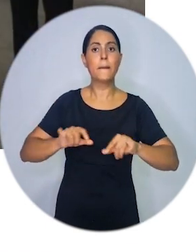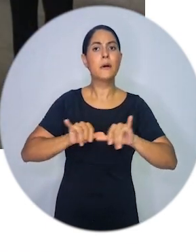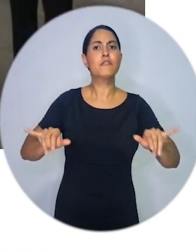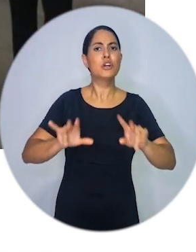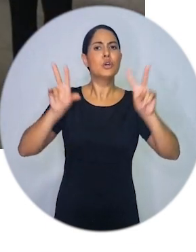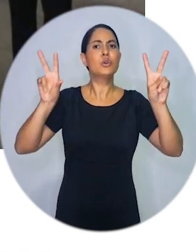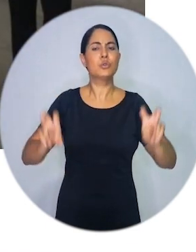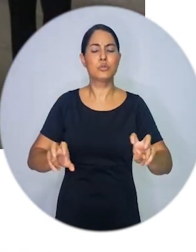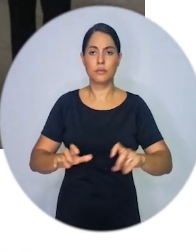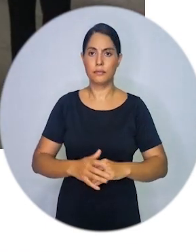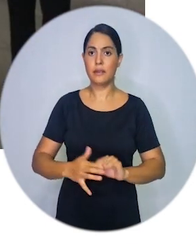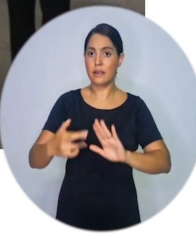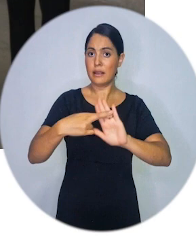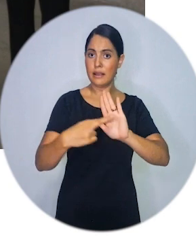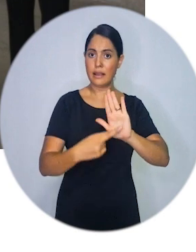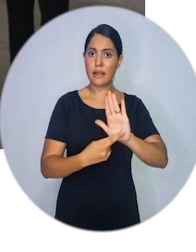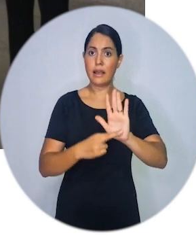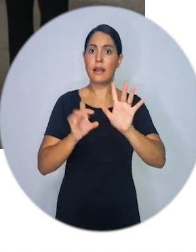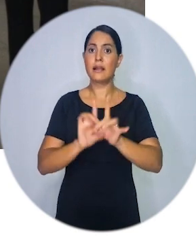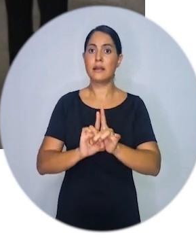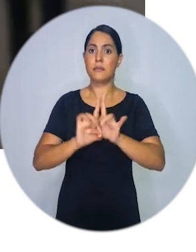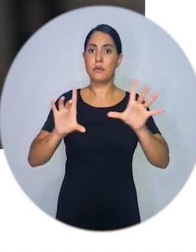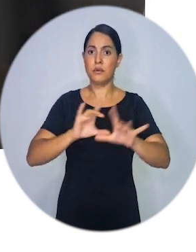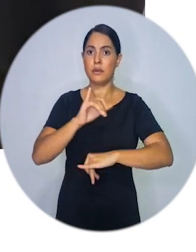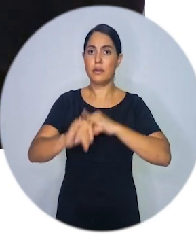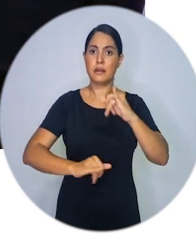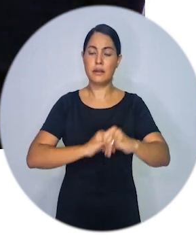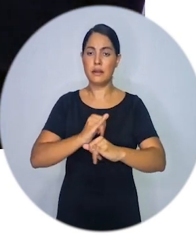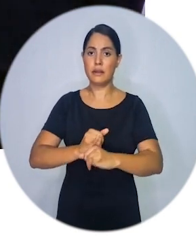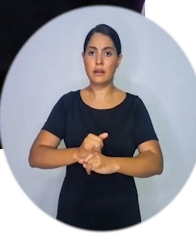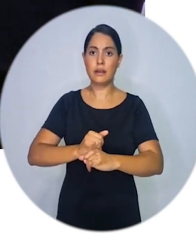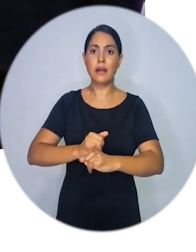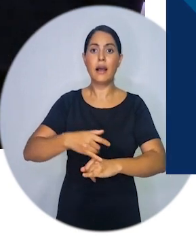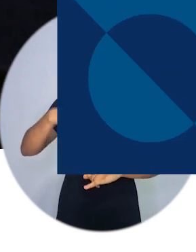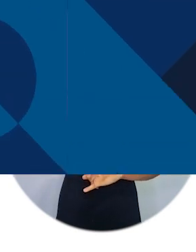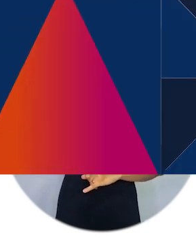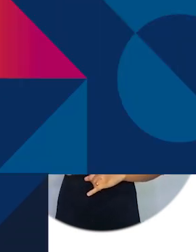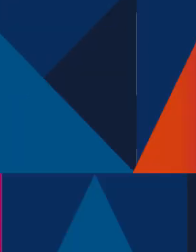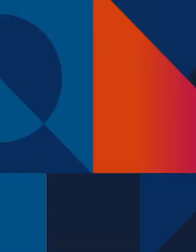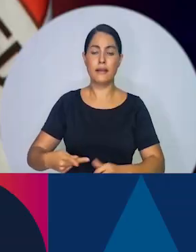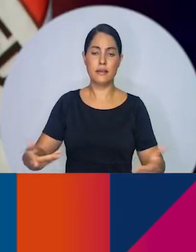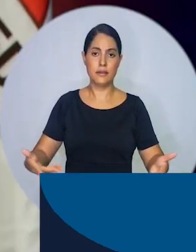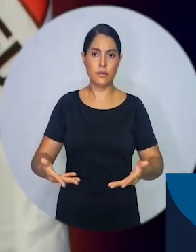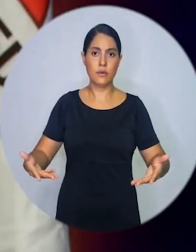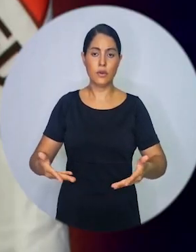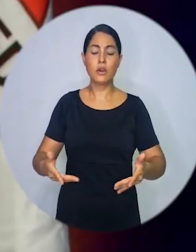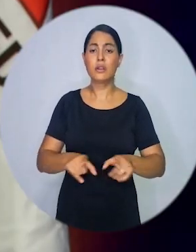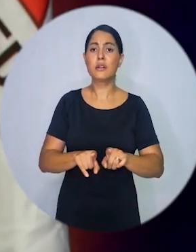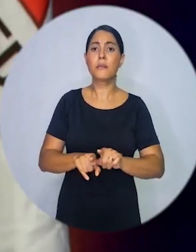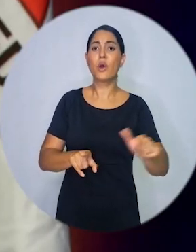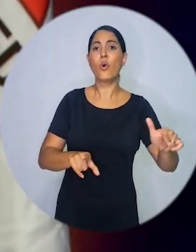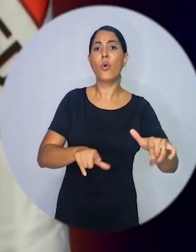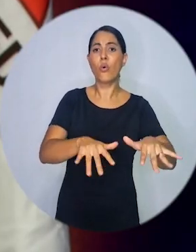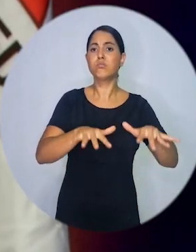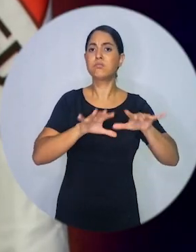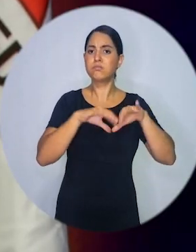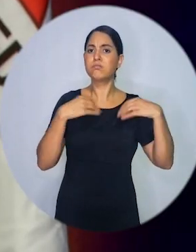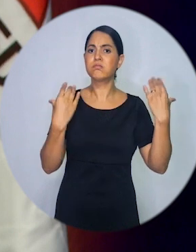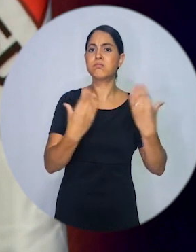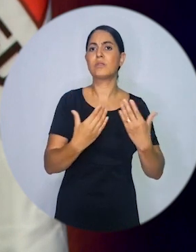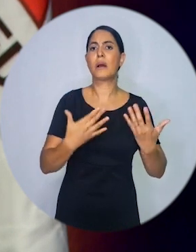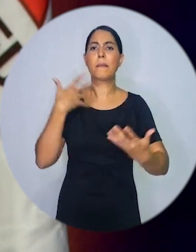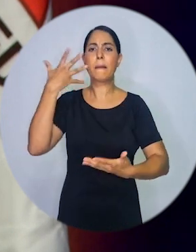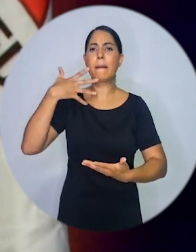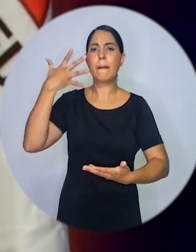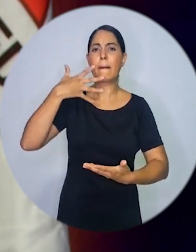debate sobre a regulação democrática da internet neste e em outros fóruns multilaterais. Não